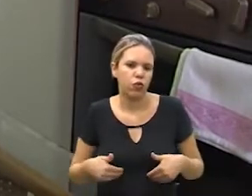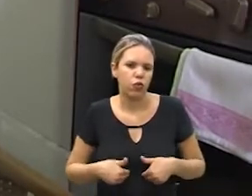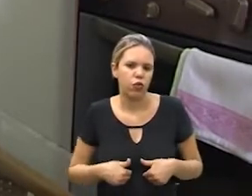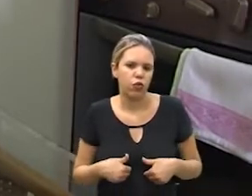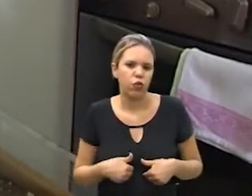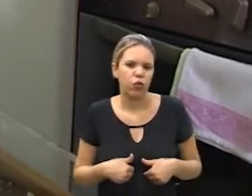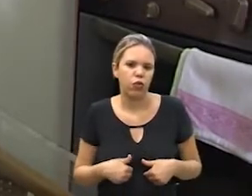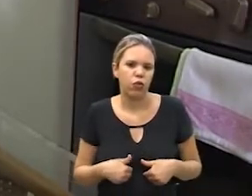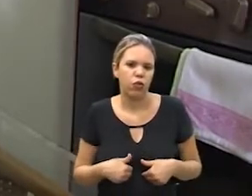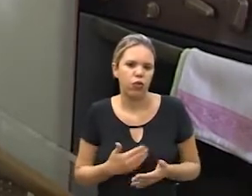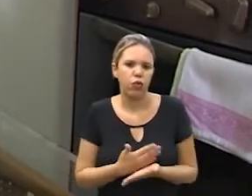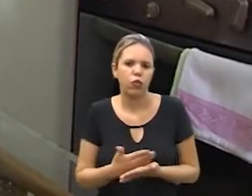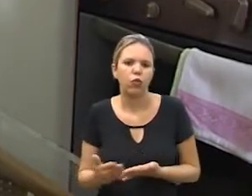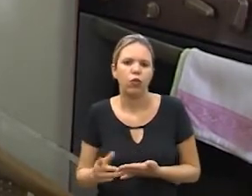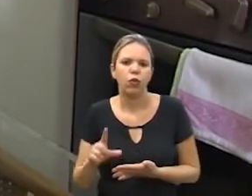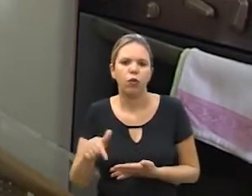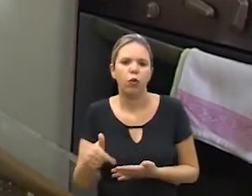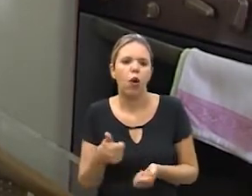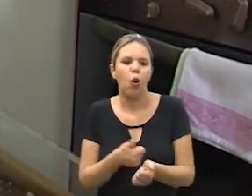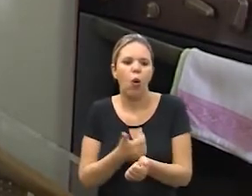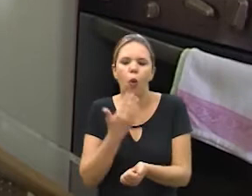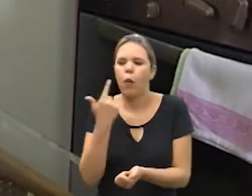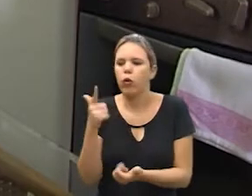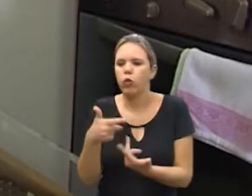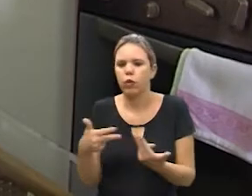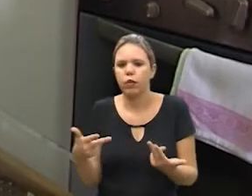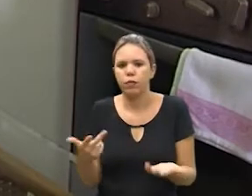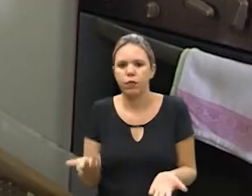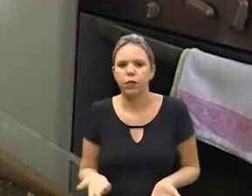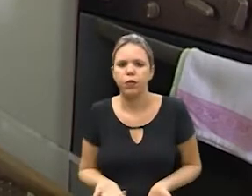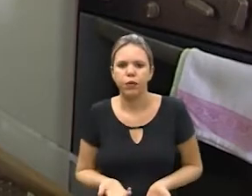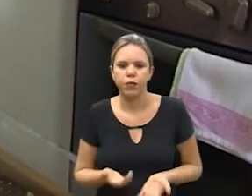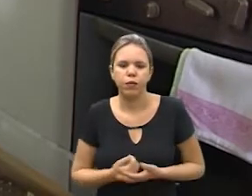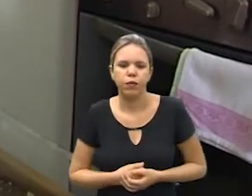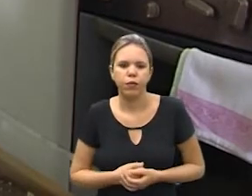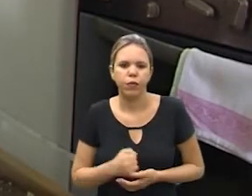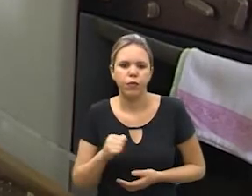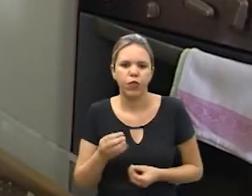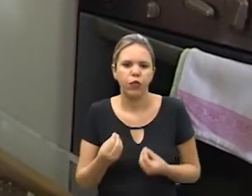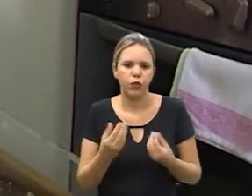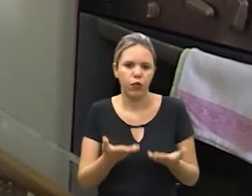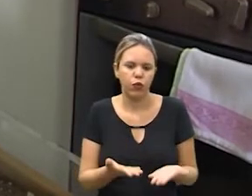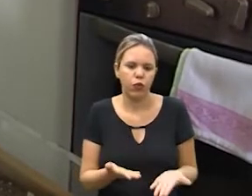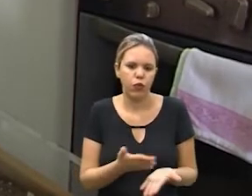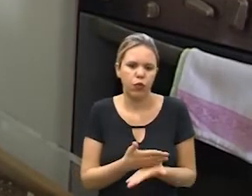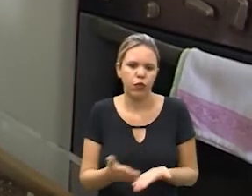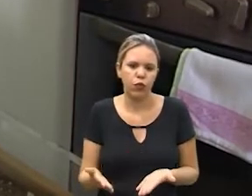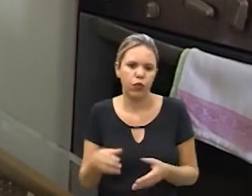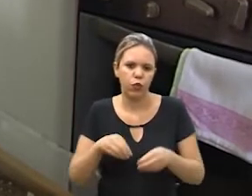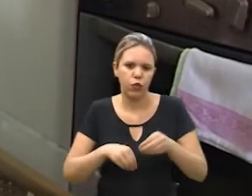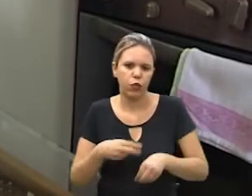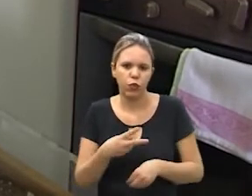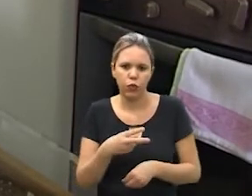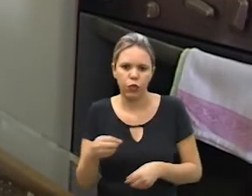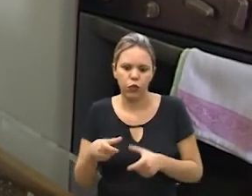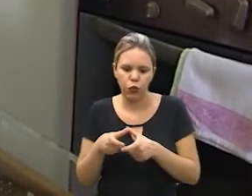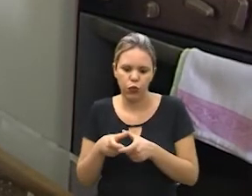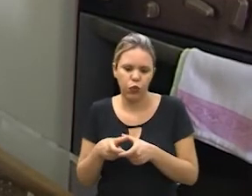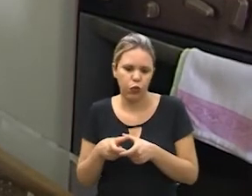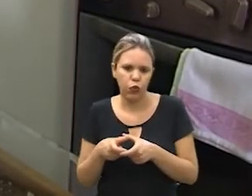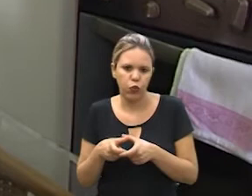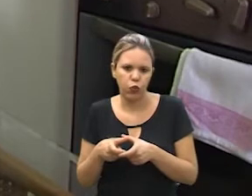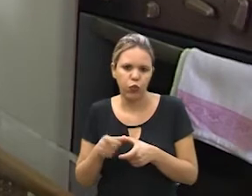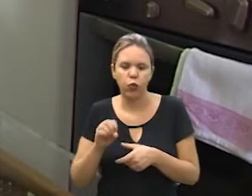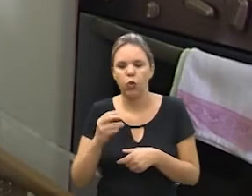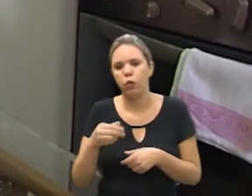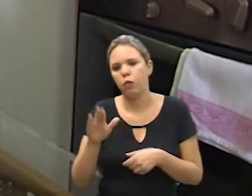como? Uhum. Ele como entrada ou ele como acompanhamento? Entendeu? Se você for servi-lo como entrada, você monta uns 20 cumbuquinhas, pra